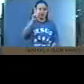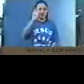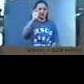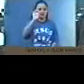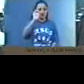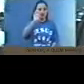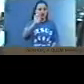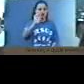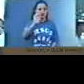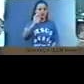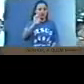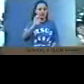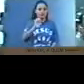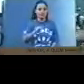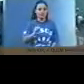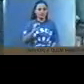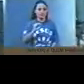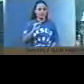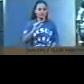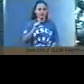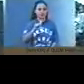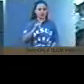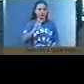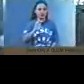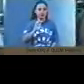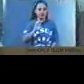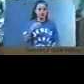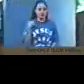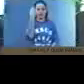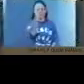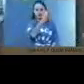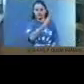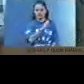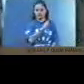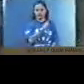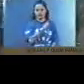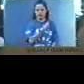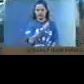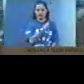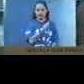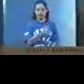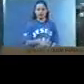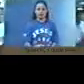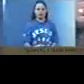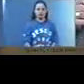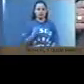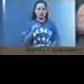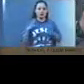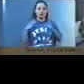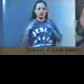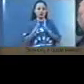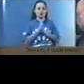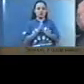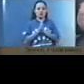é olá? Então toda vez que você reza a Ave Maria, você está dizendo olá Maria. Não, tá, é